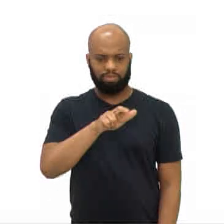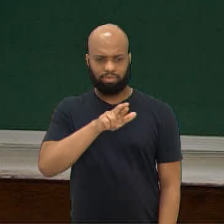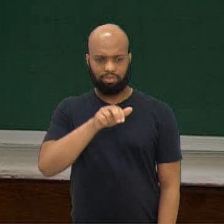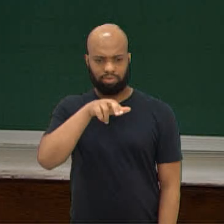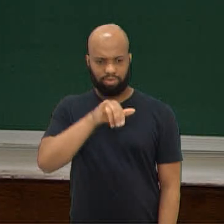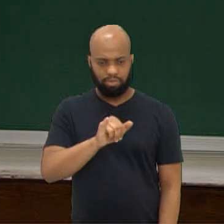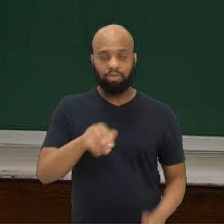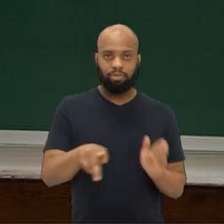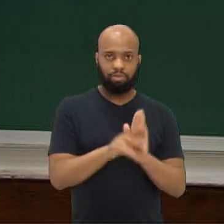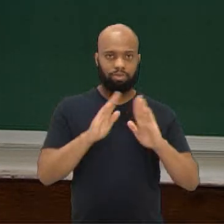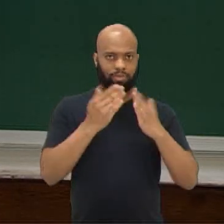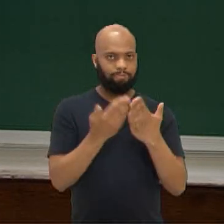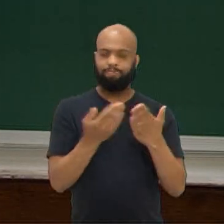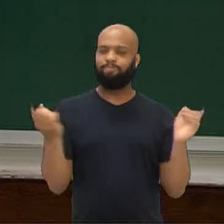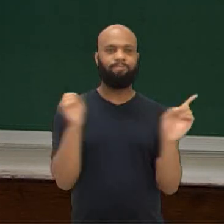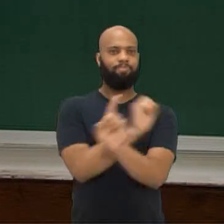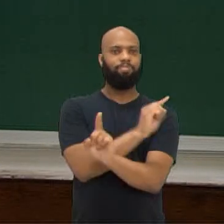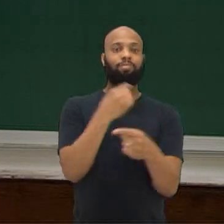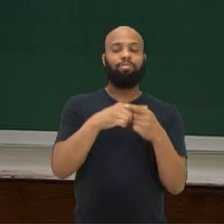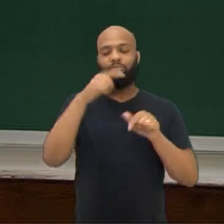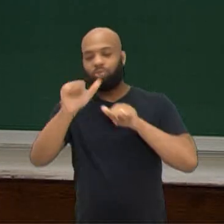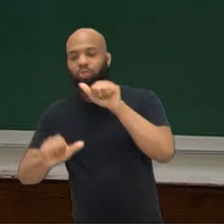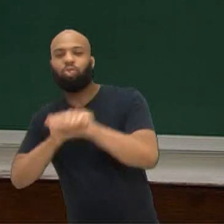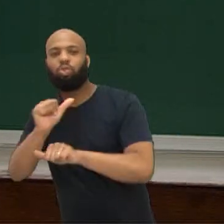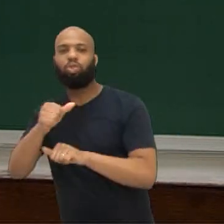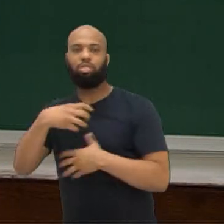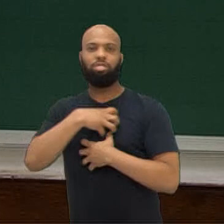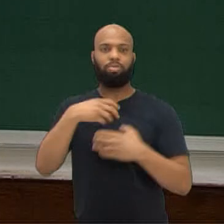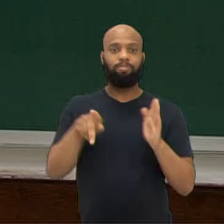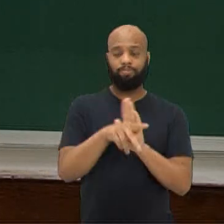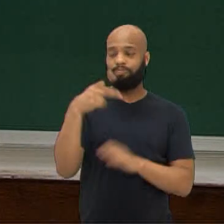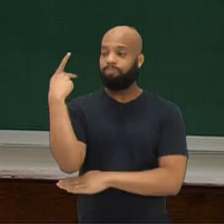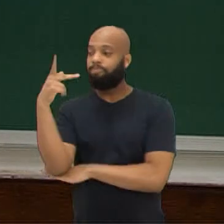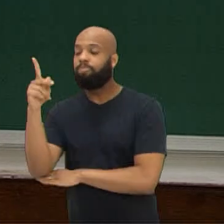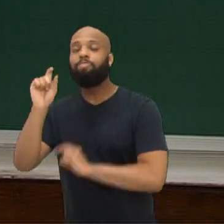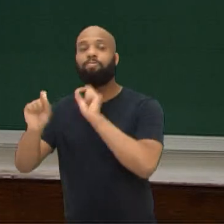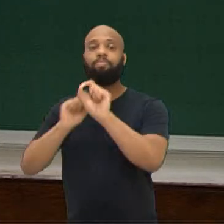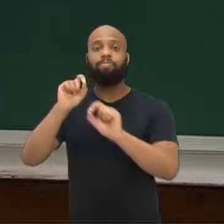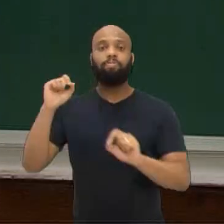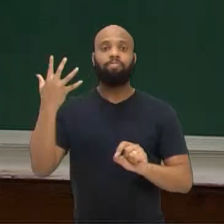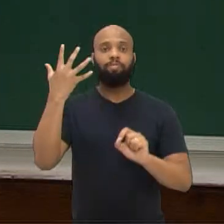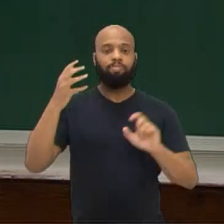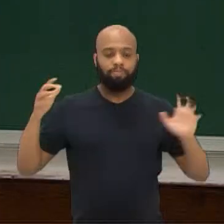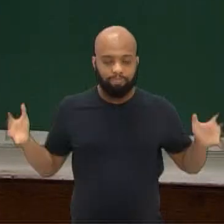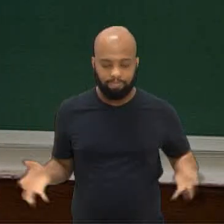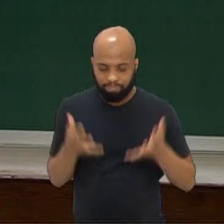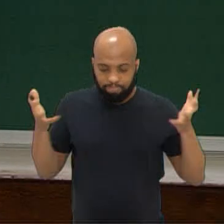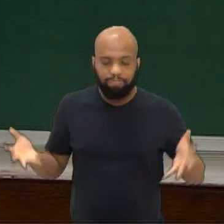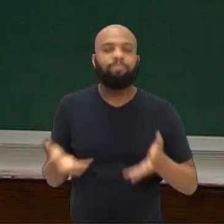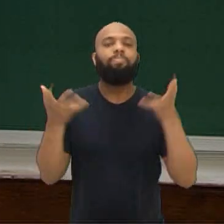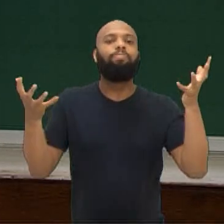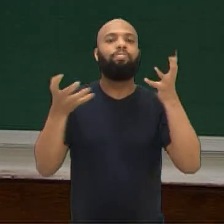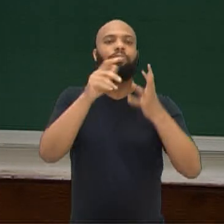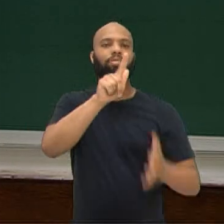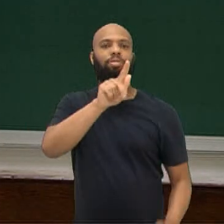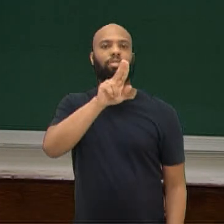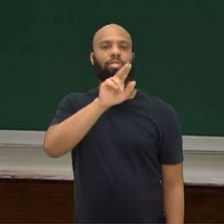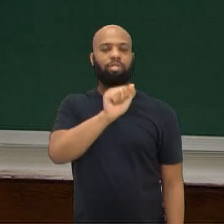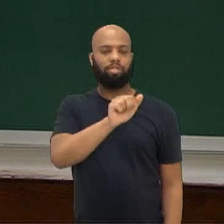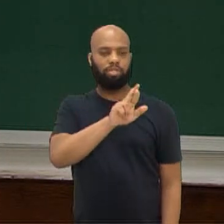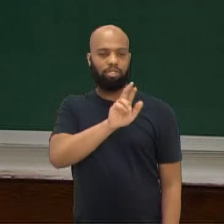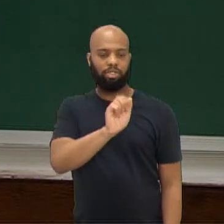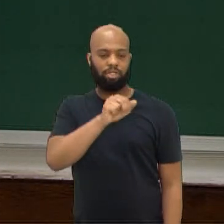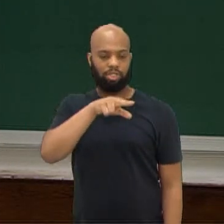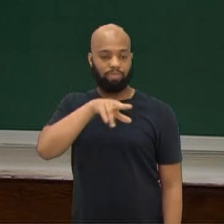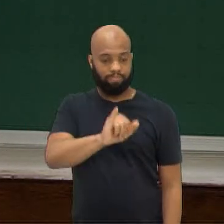justamente o contrário. Com a reforma na educação no contexto paraguaio, o que aconteceu? Isso mesmo. O Guarani passou a ser mais